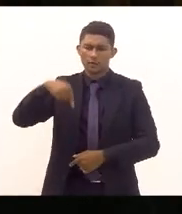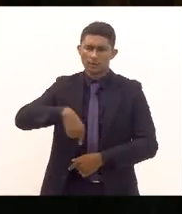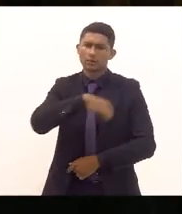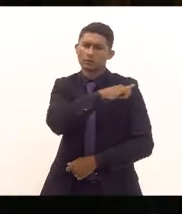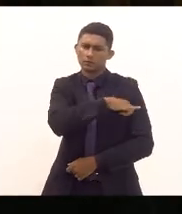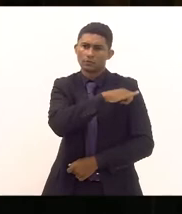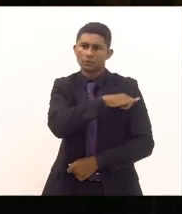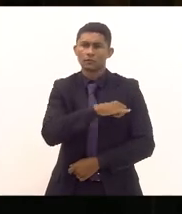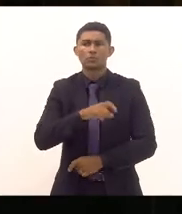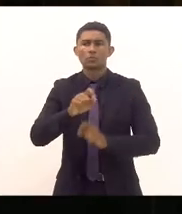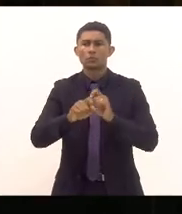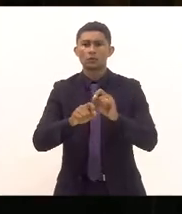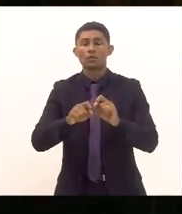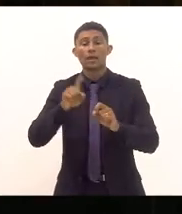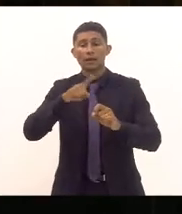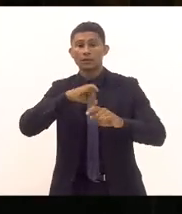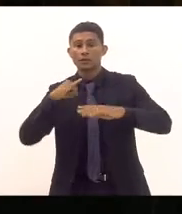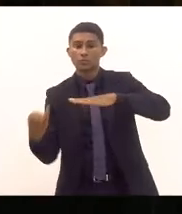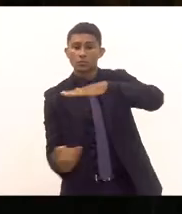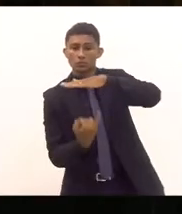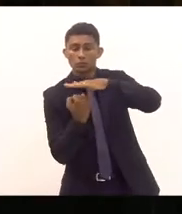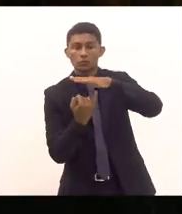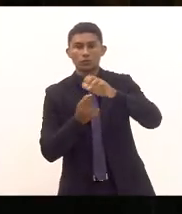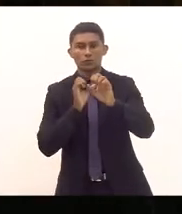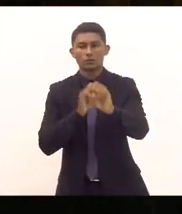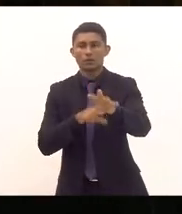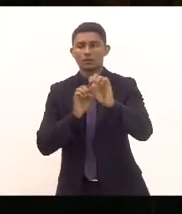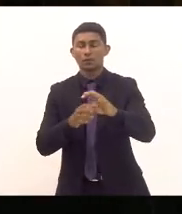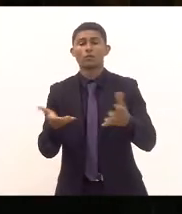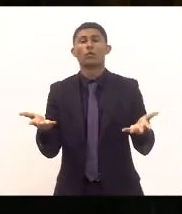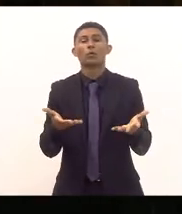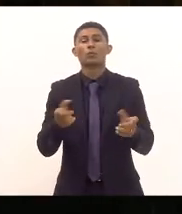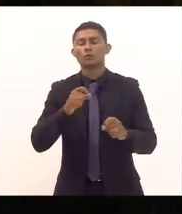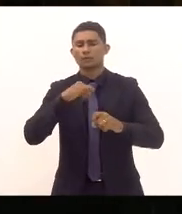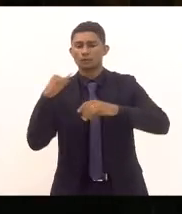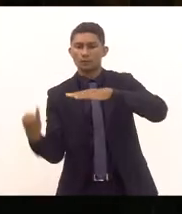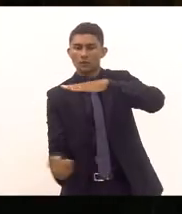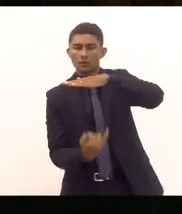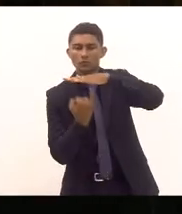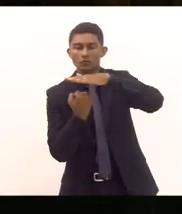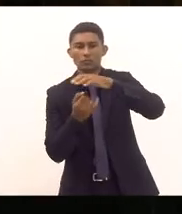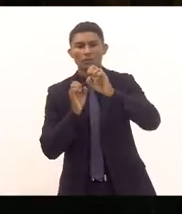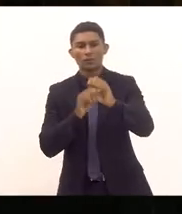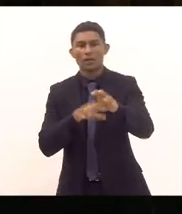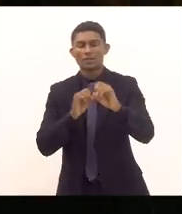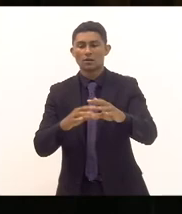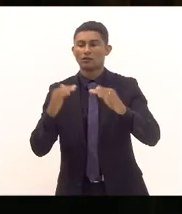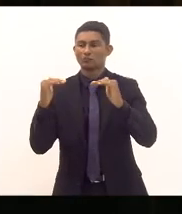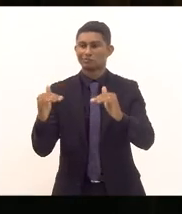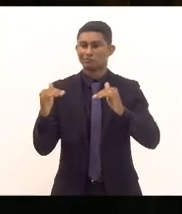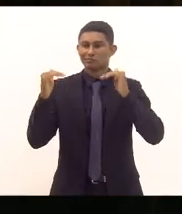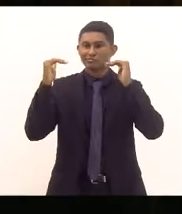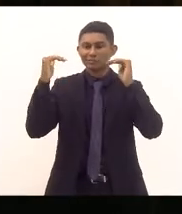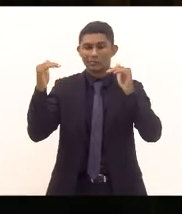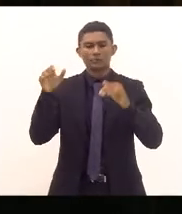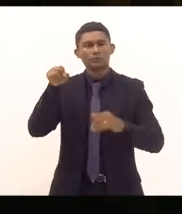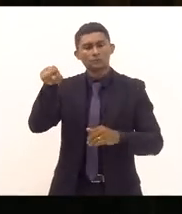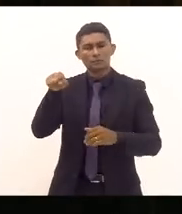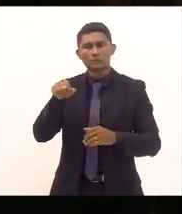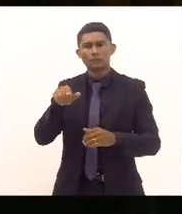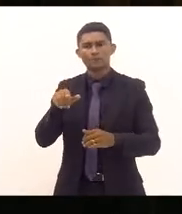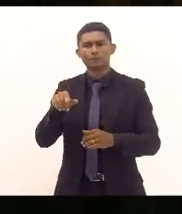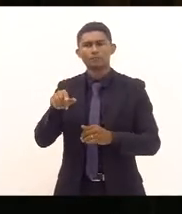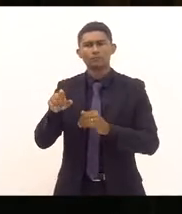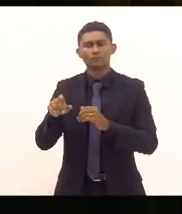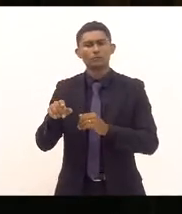de Janeiro que é o antigo Instituto de Educação hoje instituto de educação superior está sob a